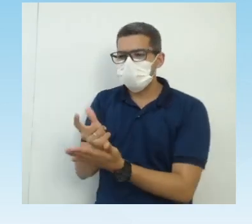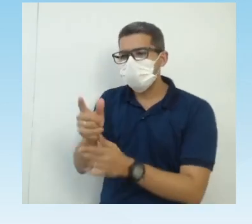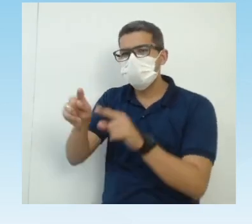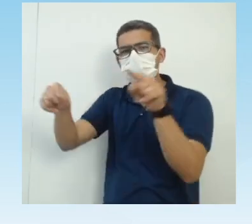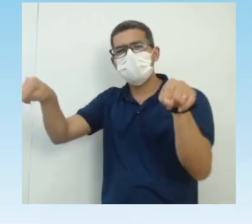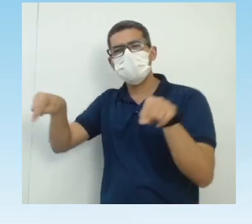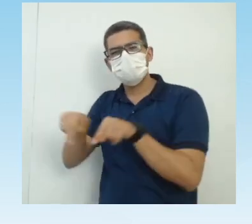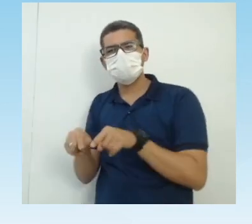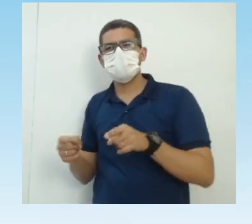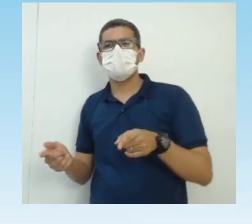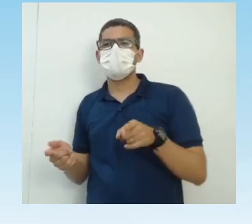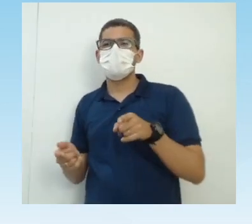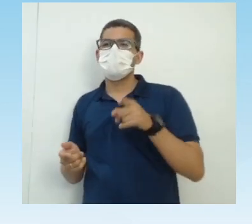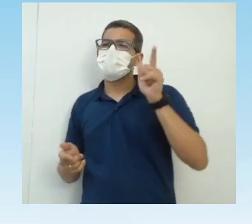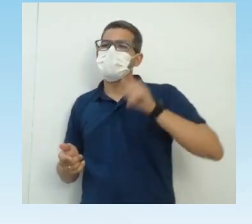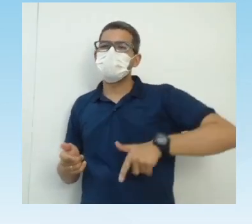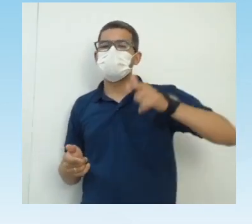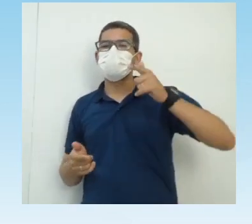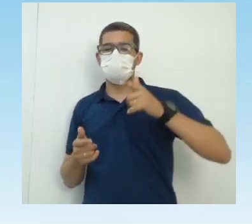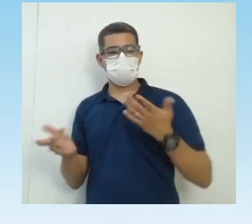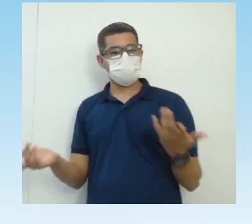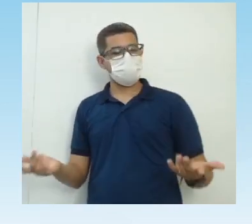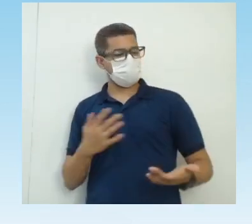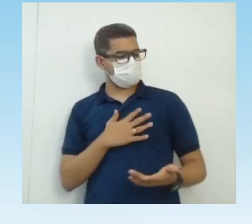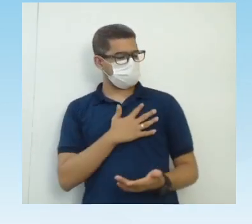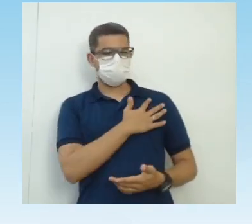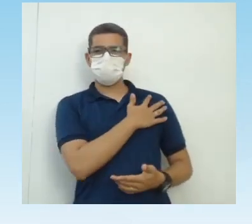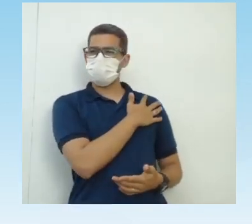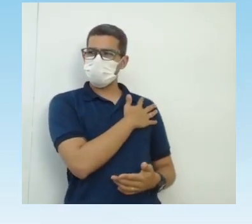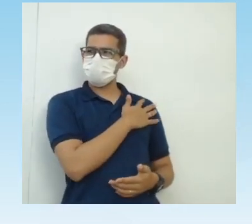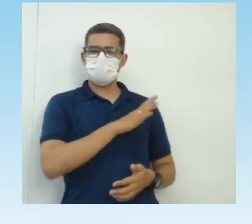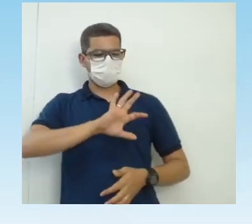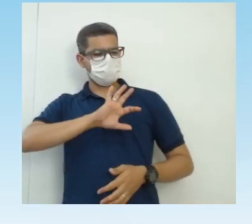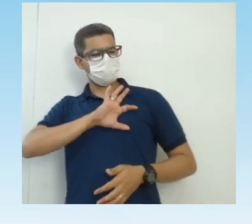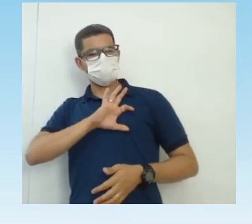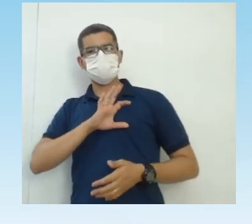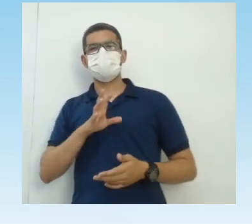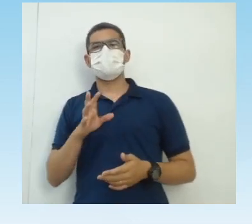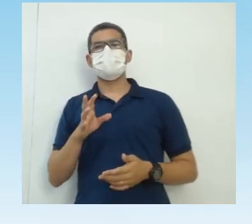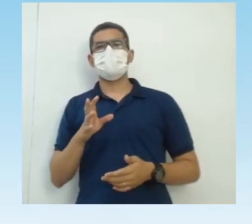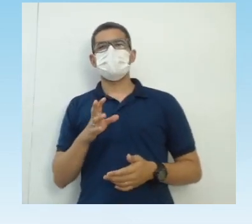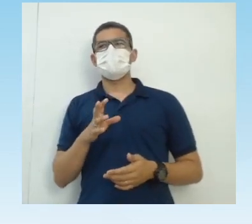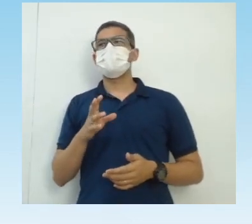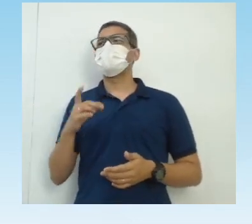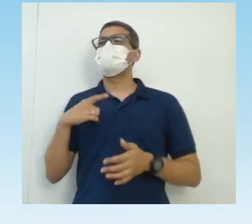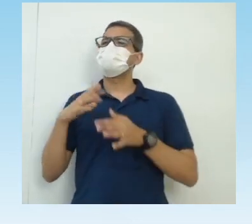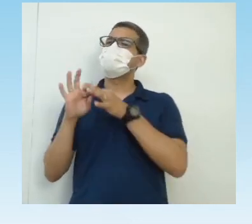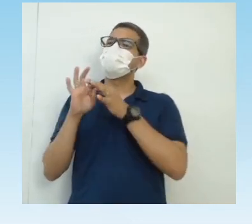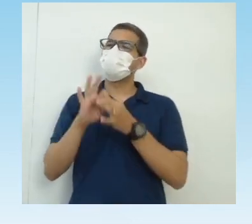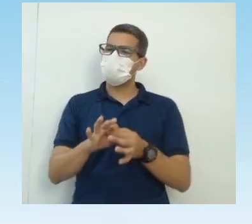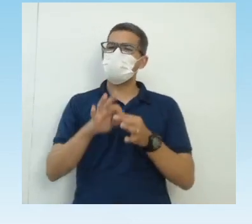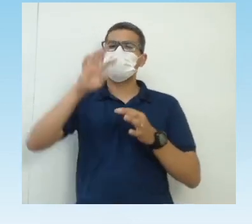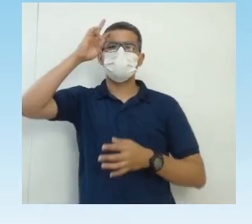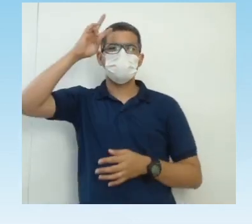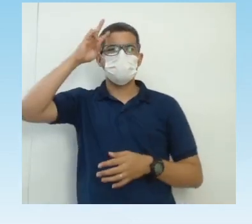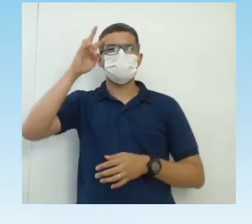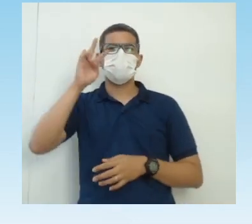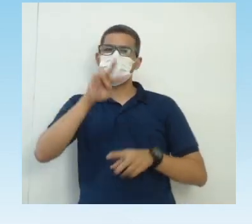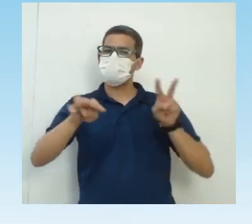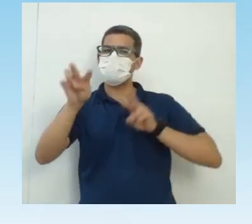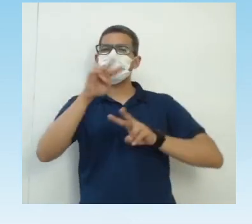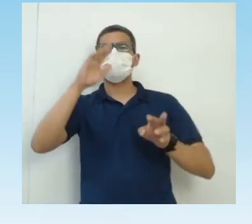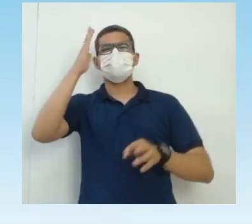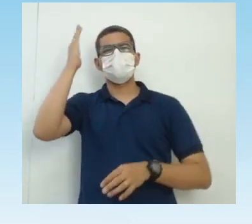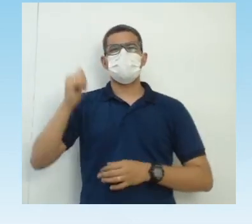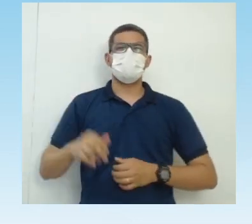assumir cargos nos governos. Aí você diz, caramba, eu gosto dessas questões porque elas dão um contexto histórico que você não tem nem como errar.